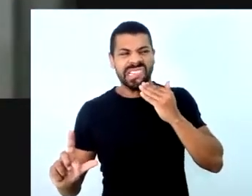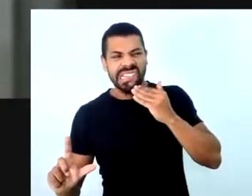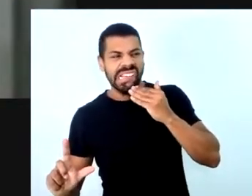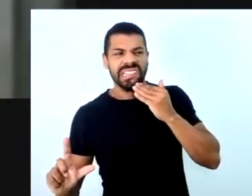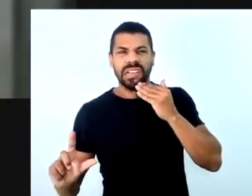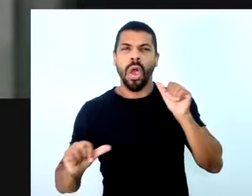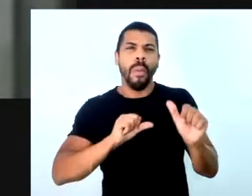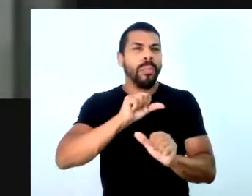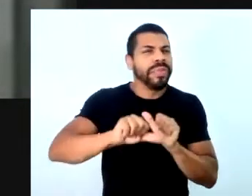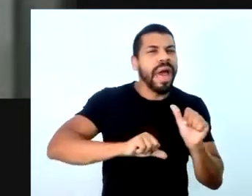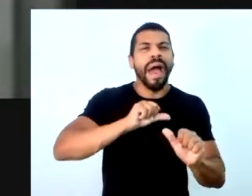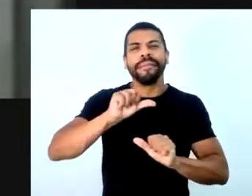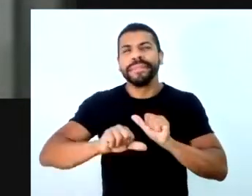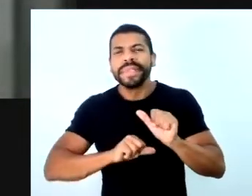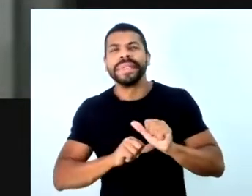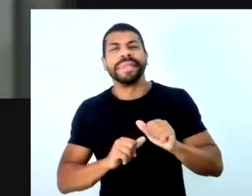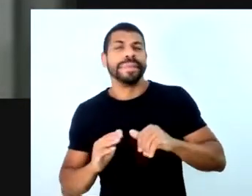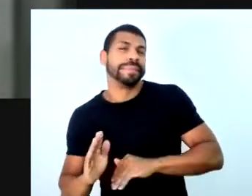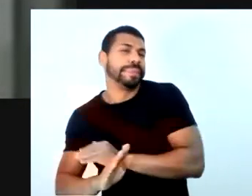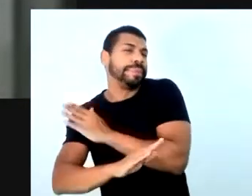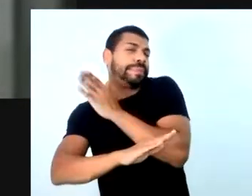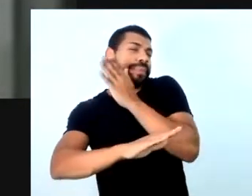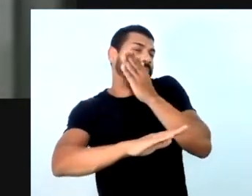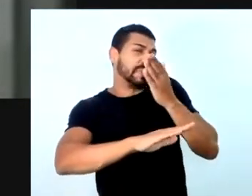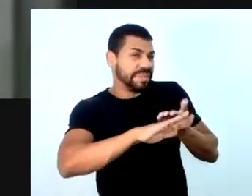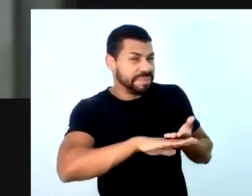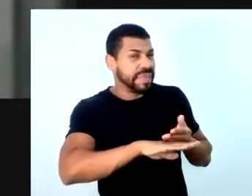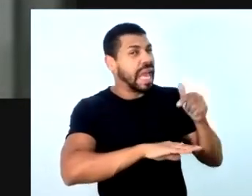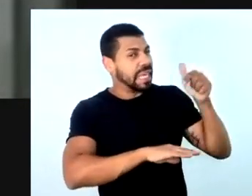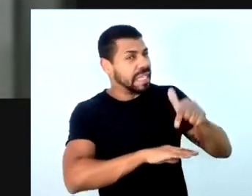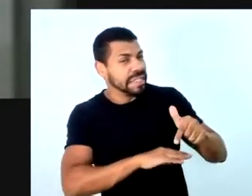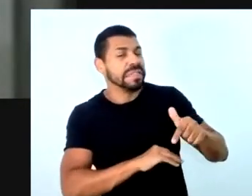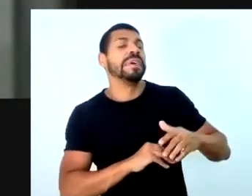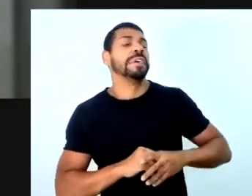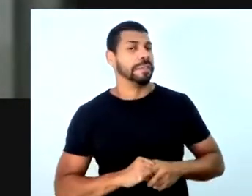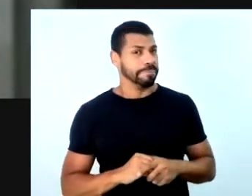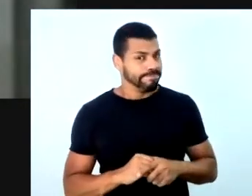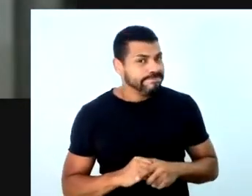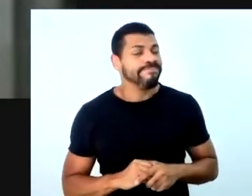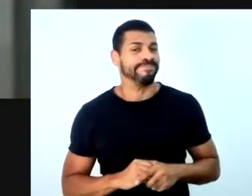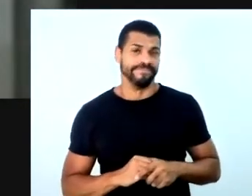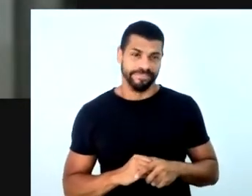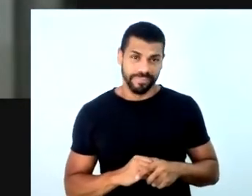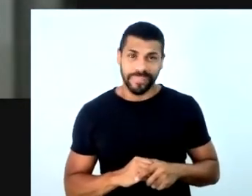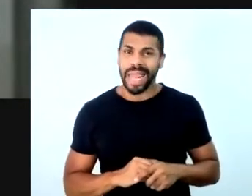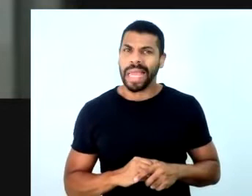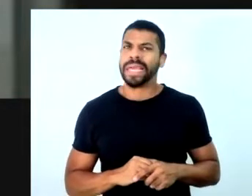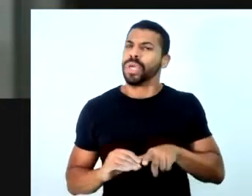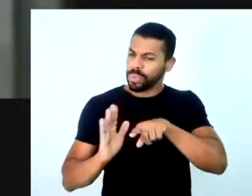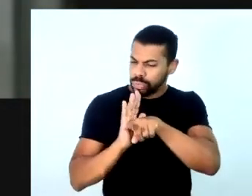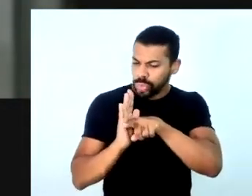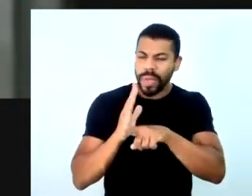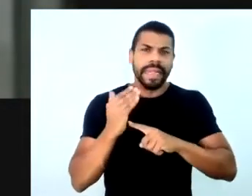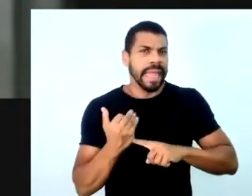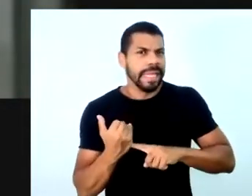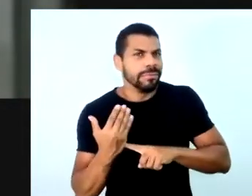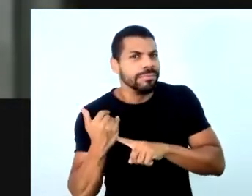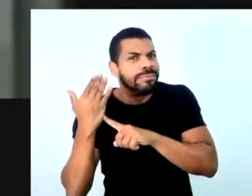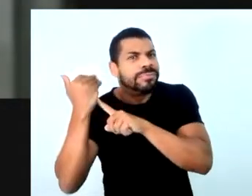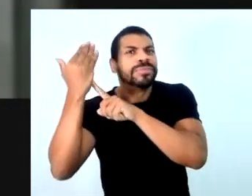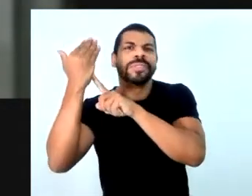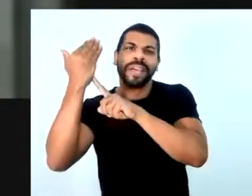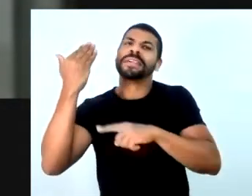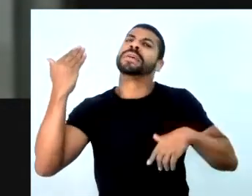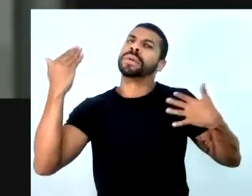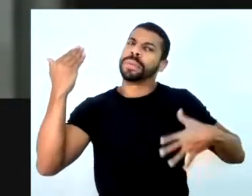um plano, porque o 3D não estava tão bom, pegava outro, enfim. Foi um processo que eu posso dizer, por mais que